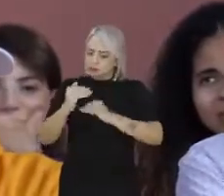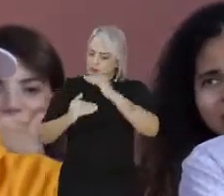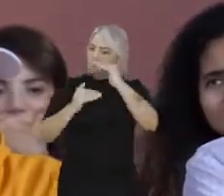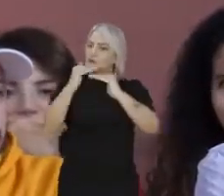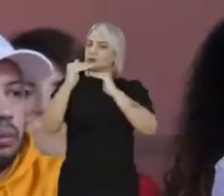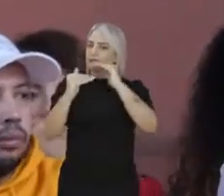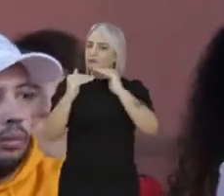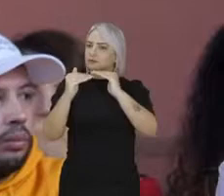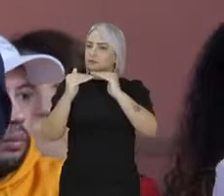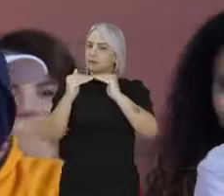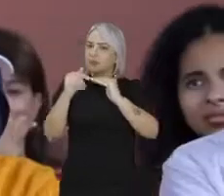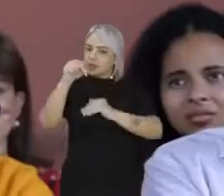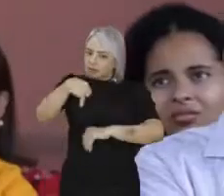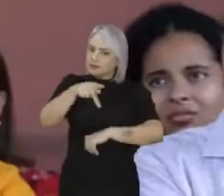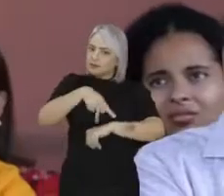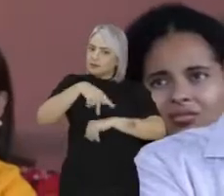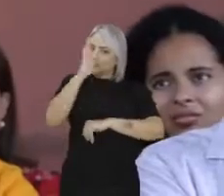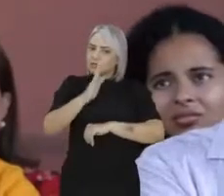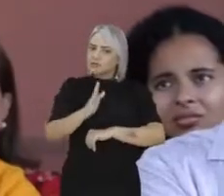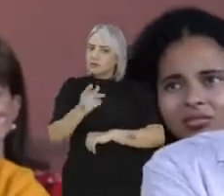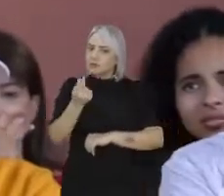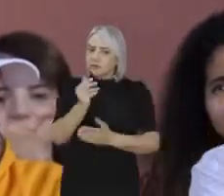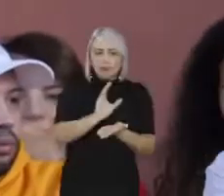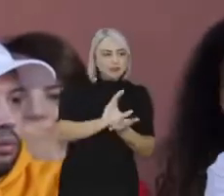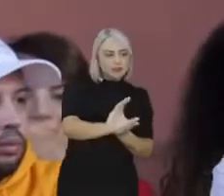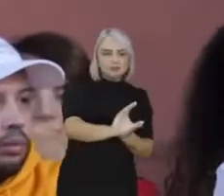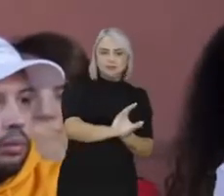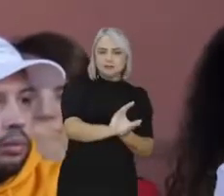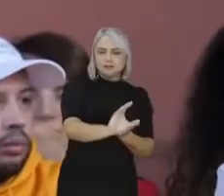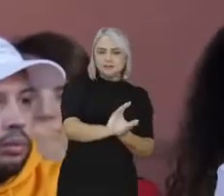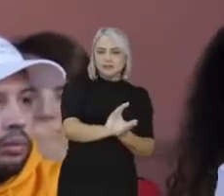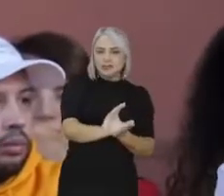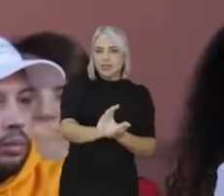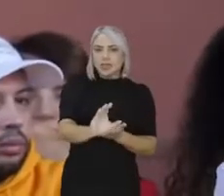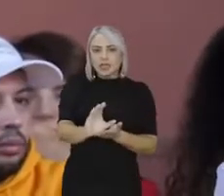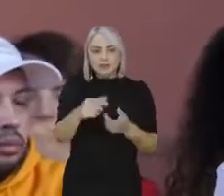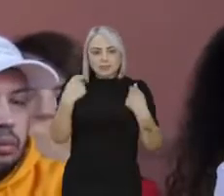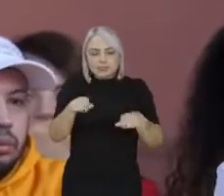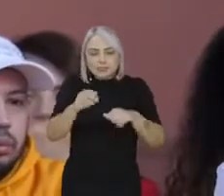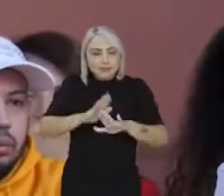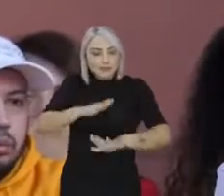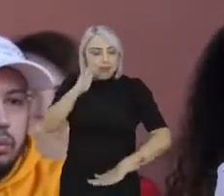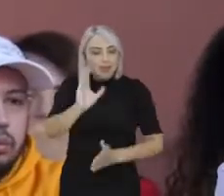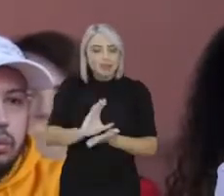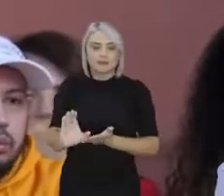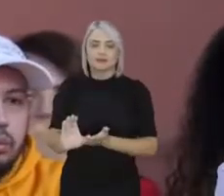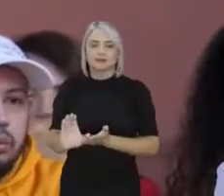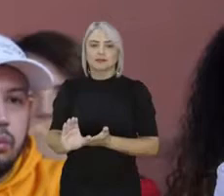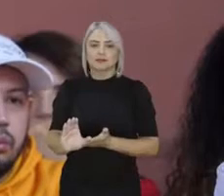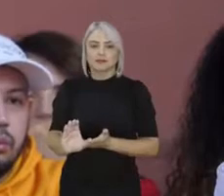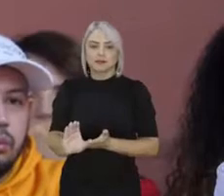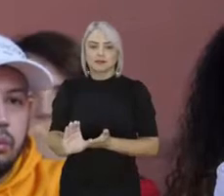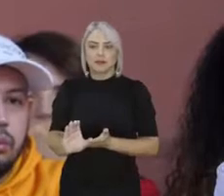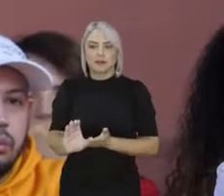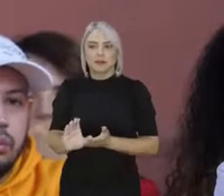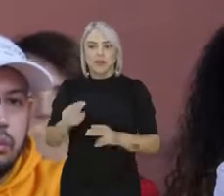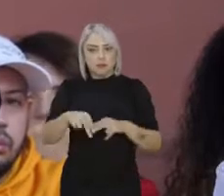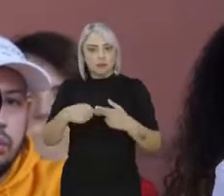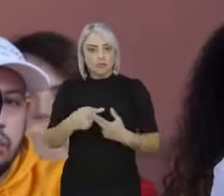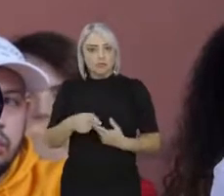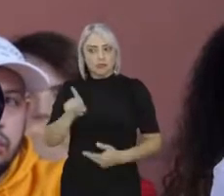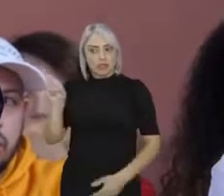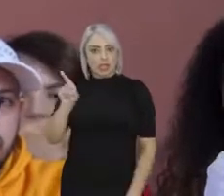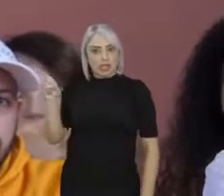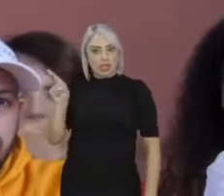país não investiu o tanto que precisava investir. Por isso é que para eles fazer universidade é